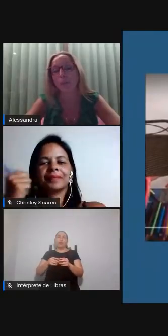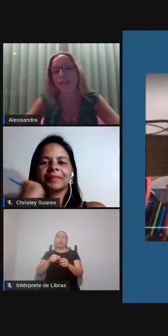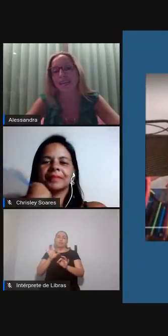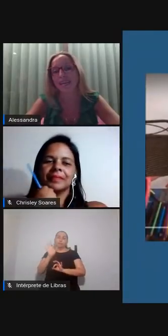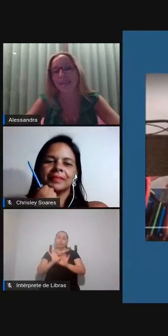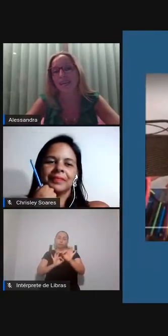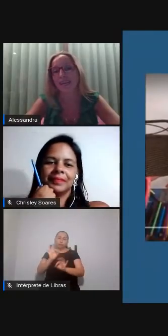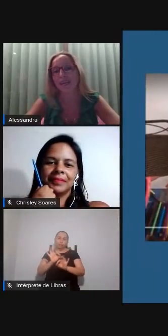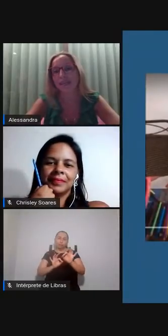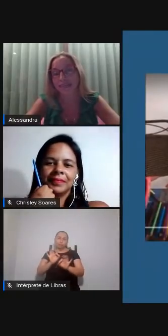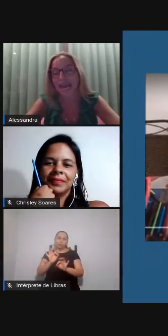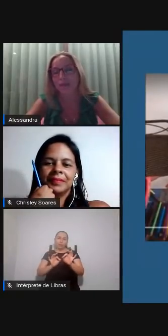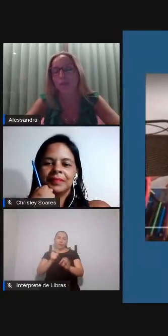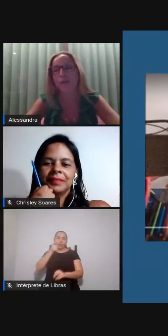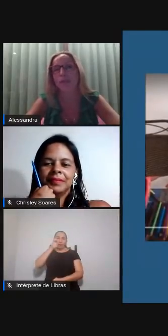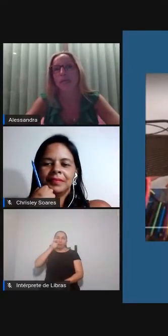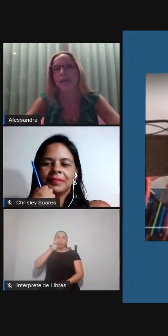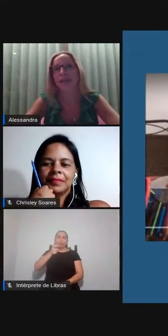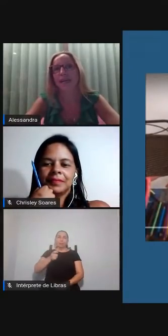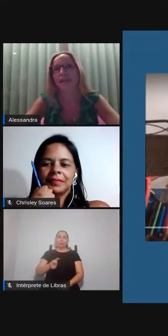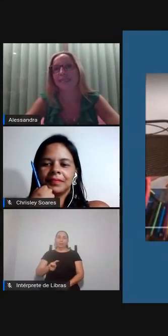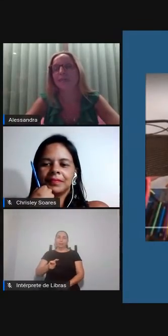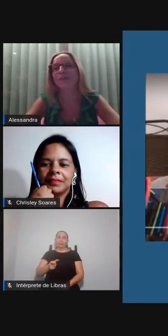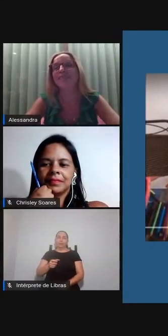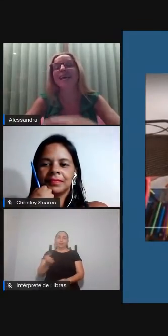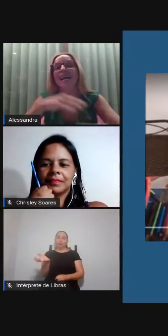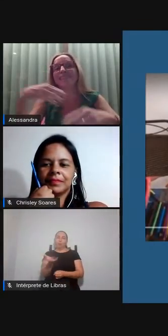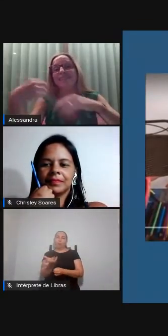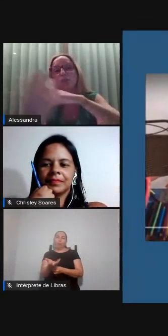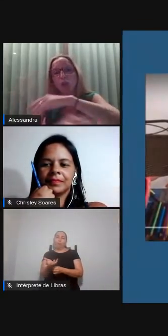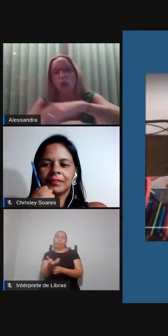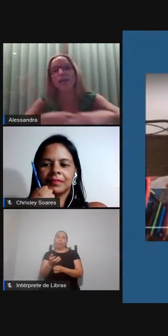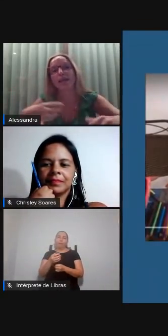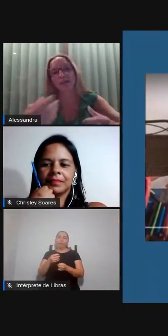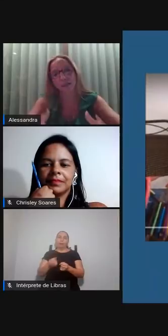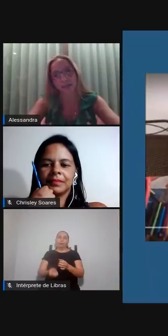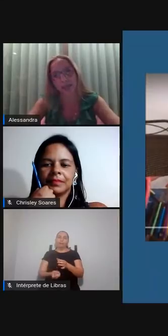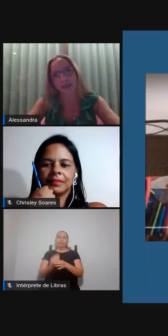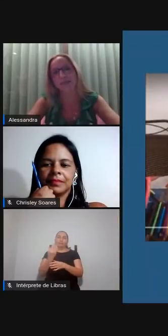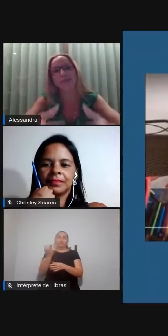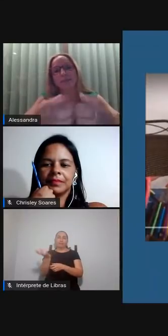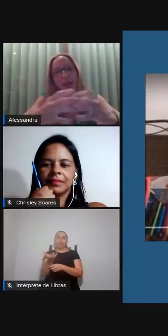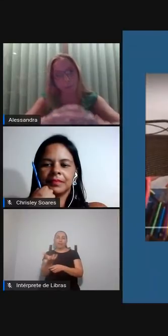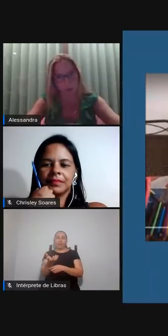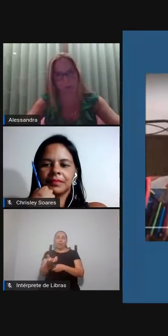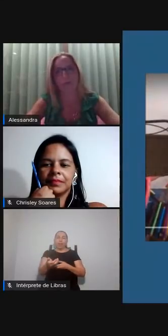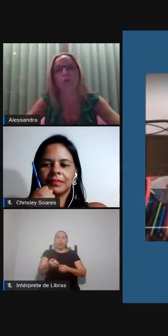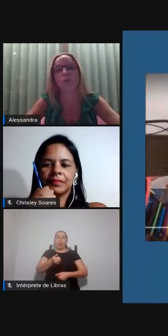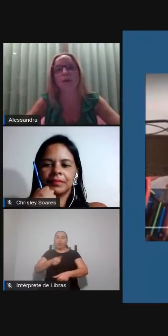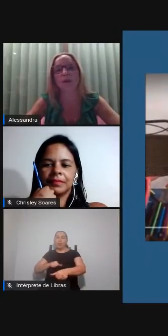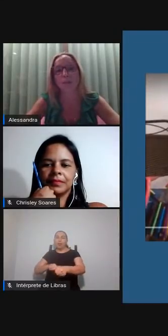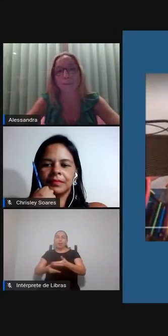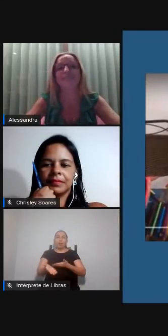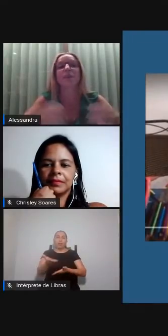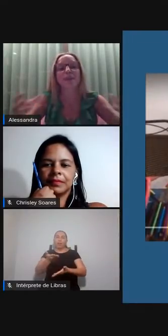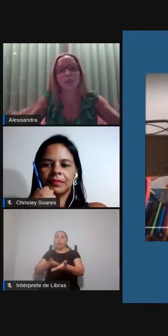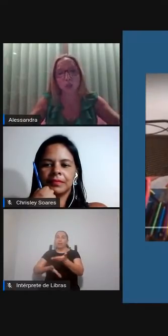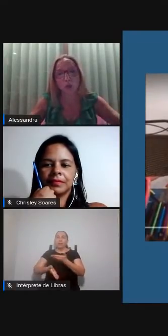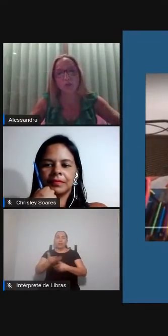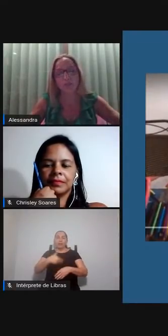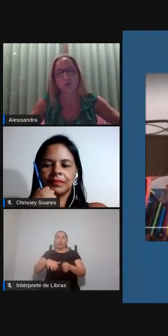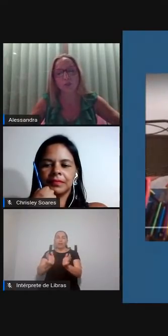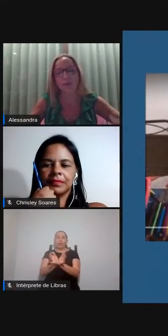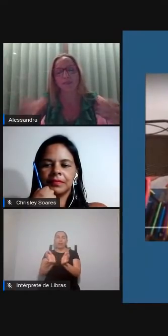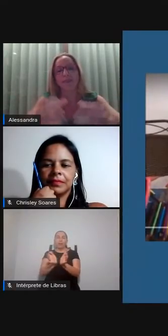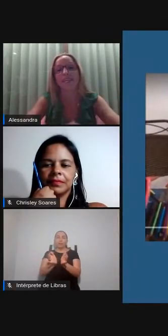fazer dado. Então, assim, essa troca entre crianças da própria turma, mas também